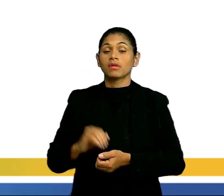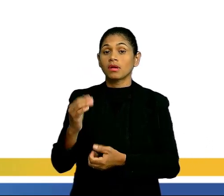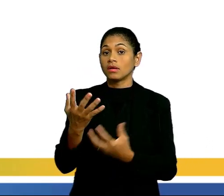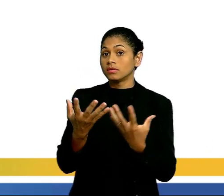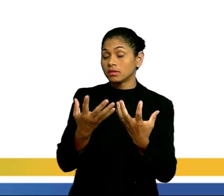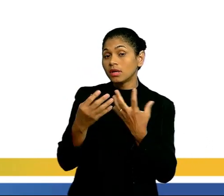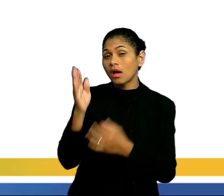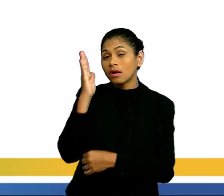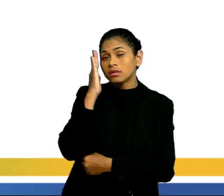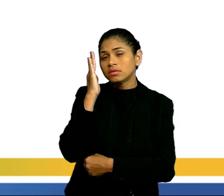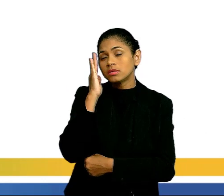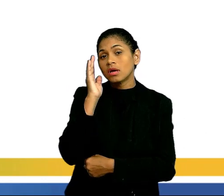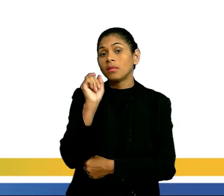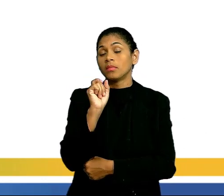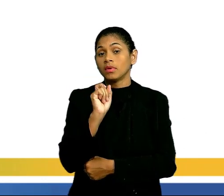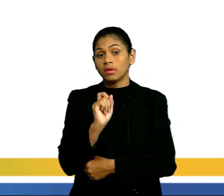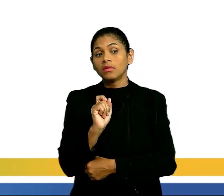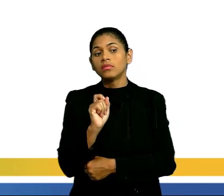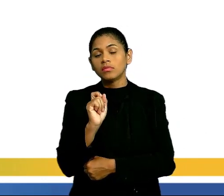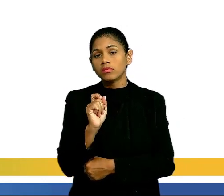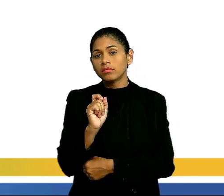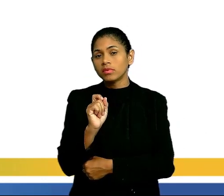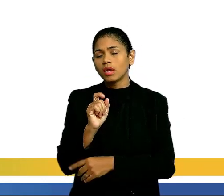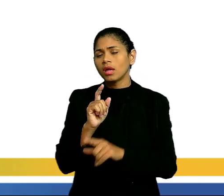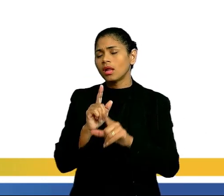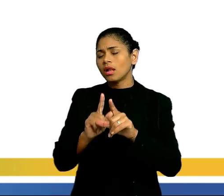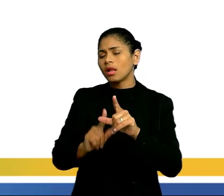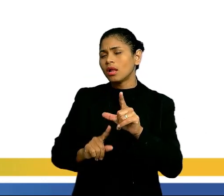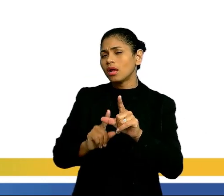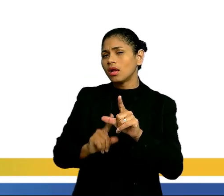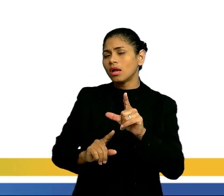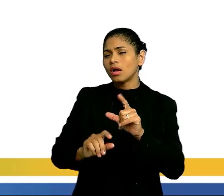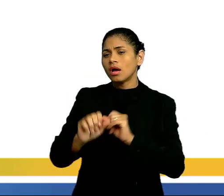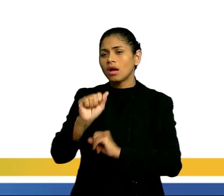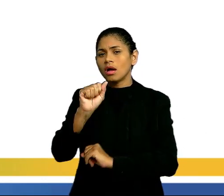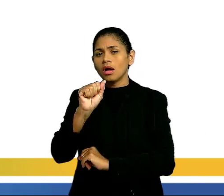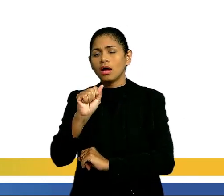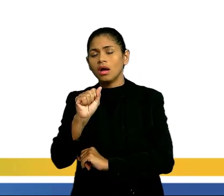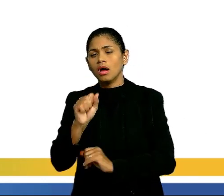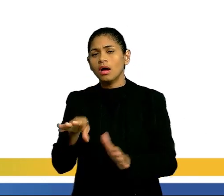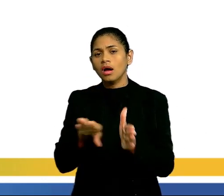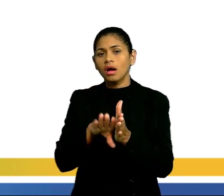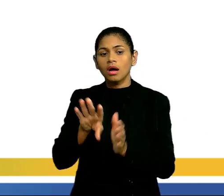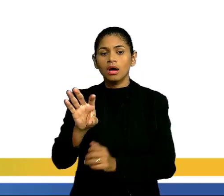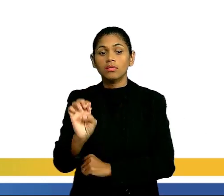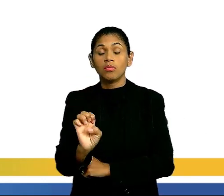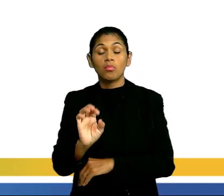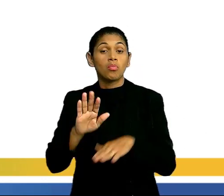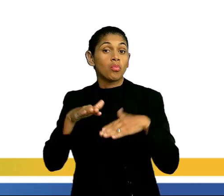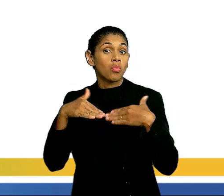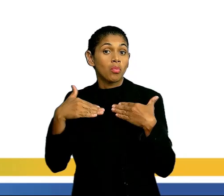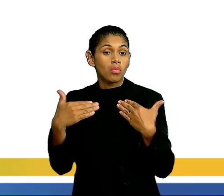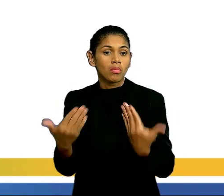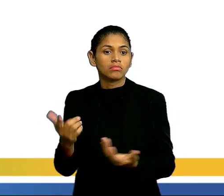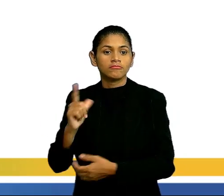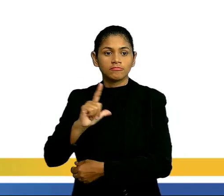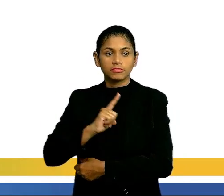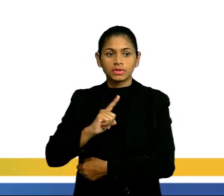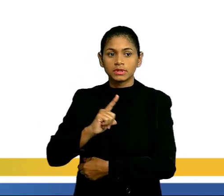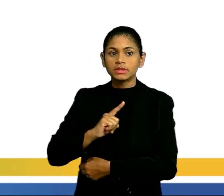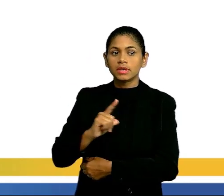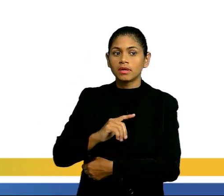nessas alternativas, da letra A à letra E, quais eu tenho arcaísmo e termos